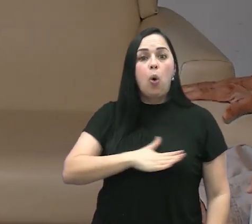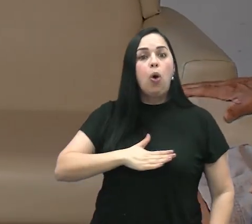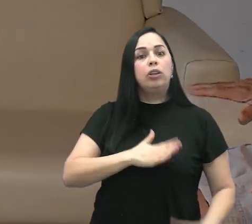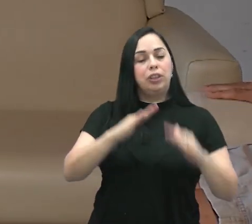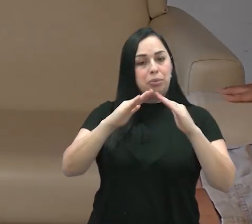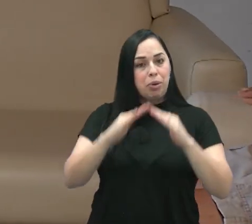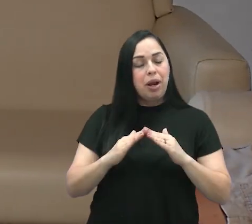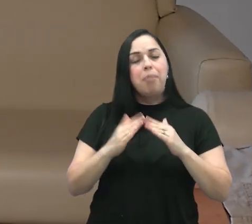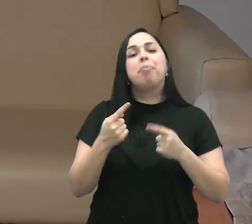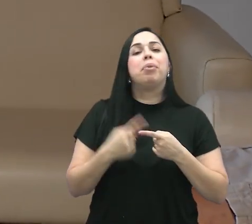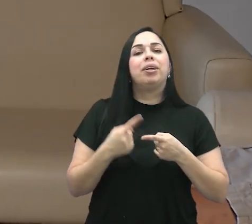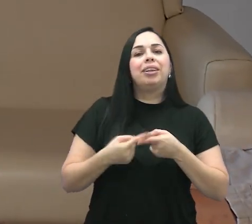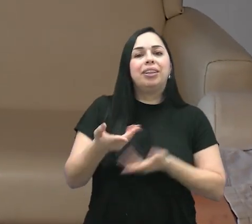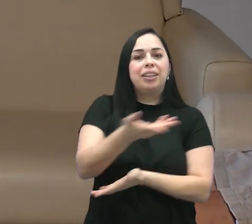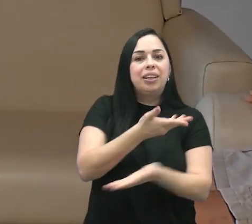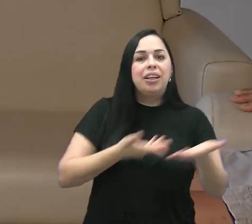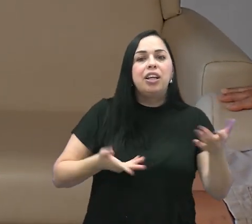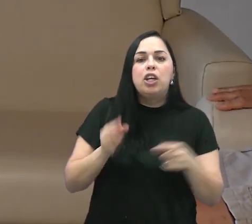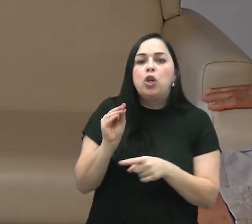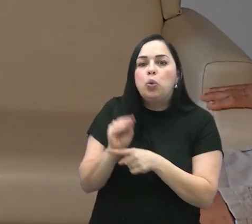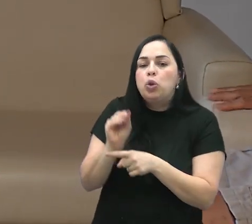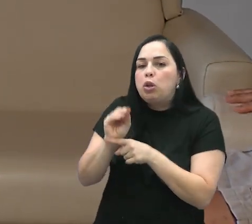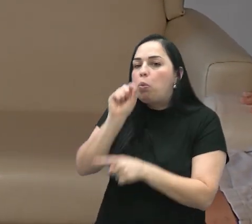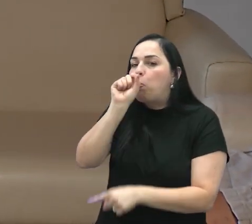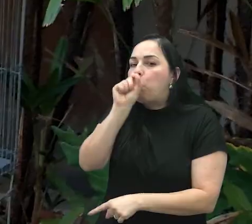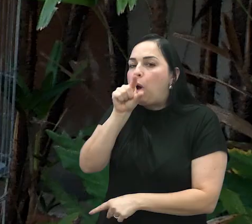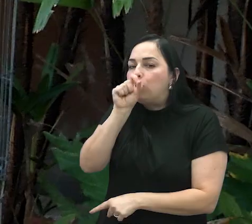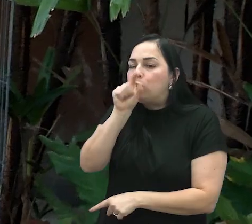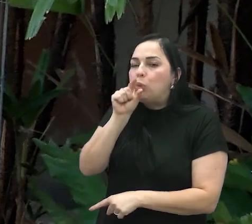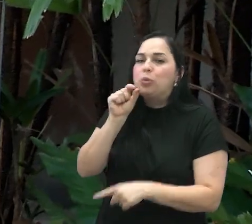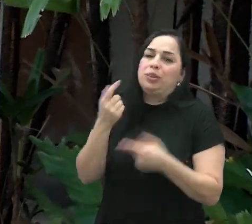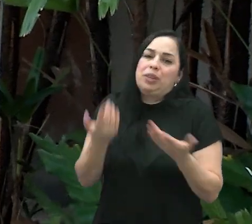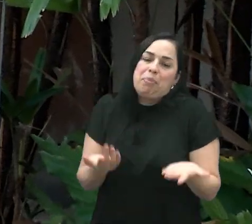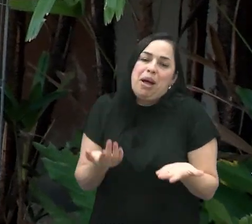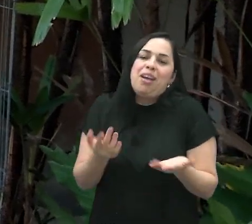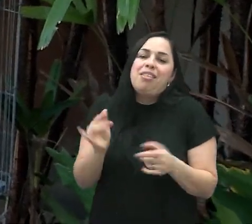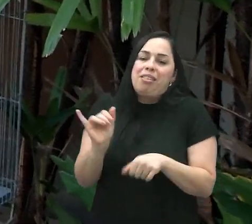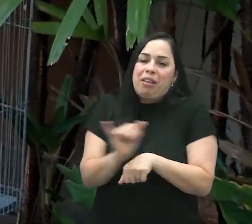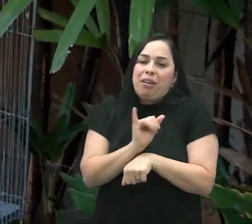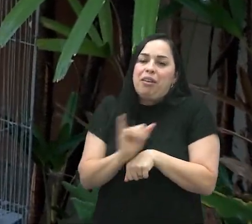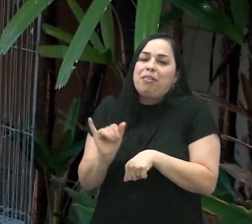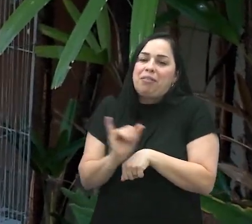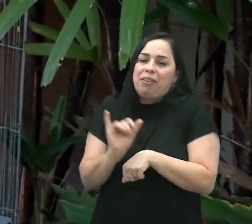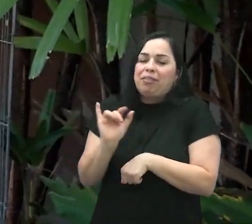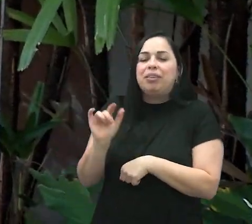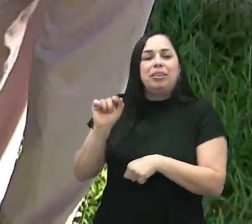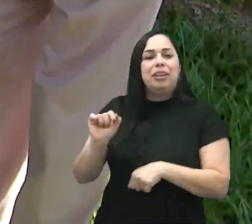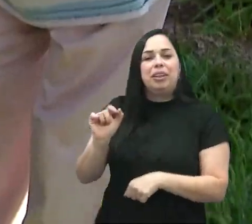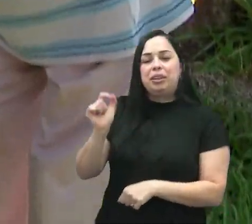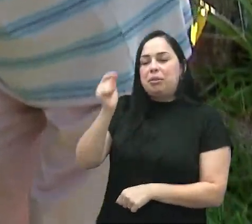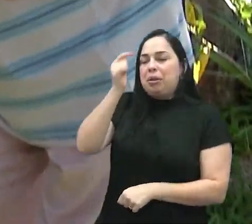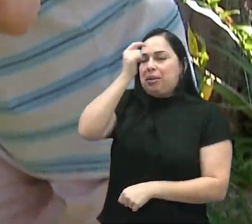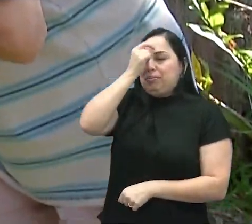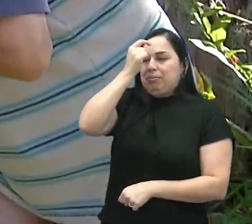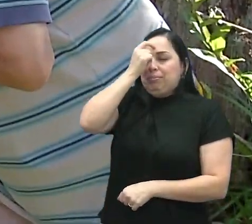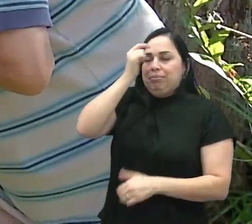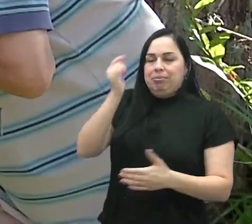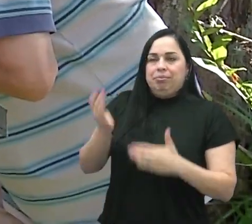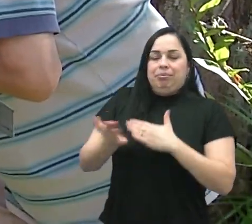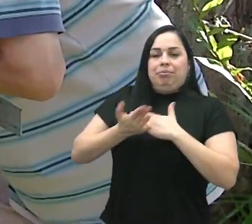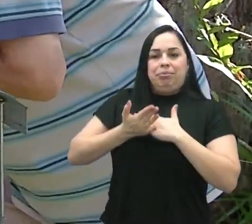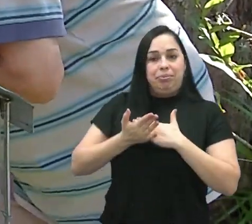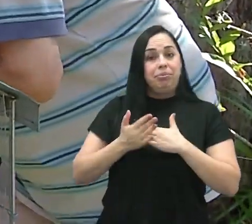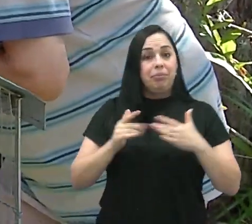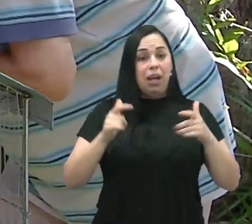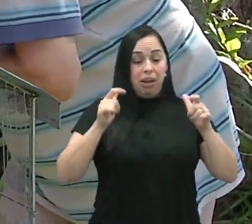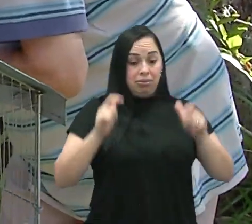adora a convivência no abrigo, onde além de socializar, também cuida do passarinho de estimação, uma forma de